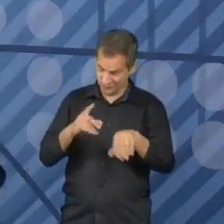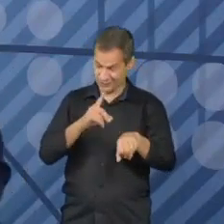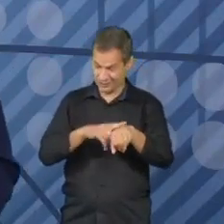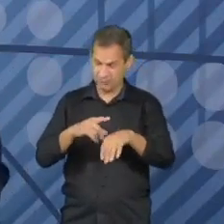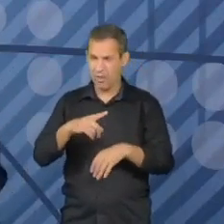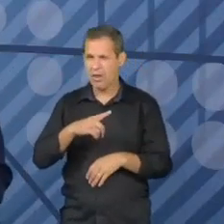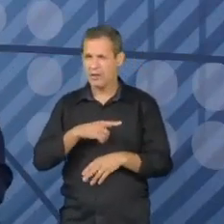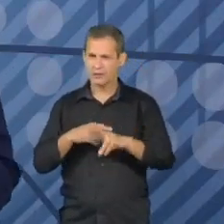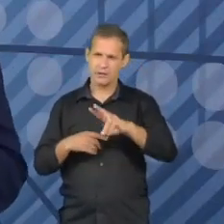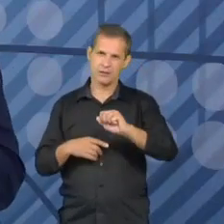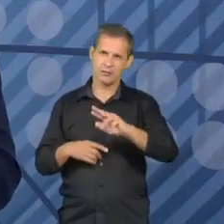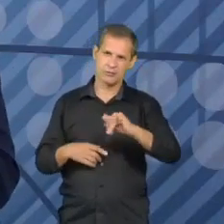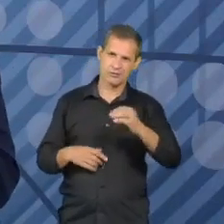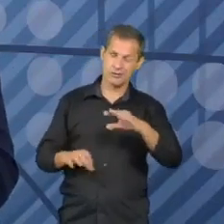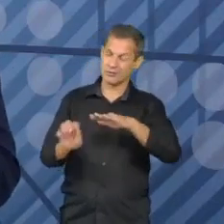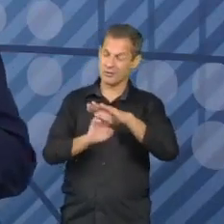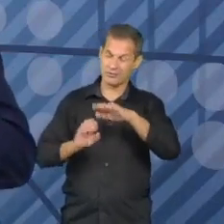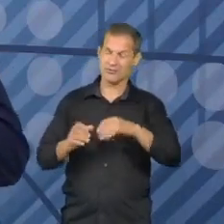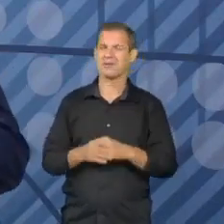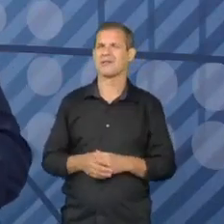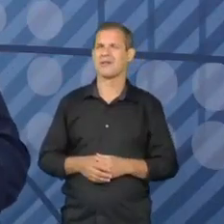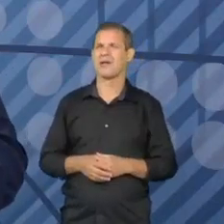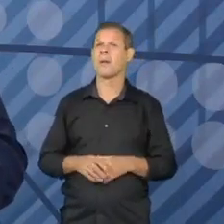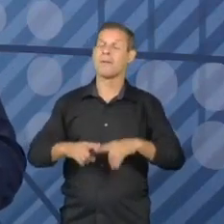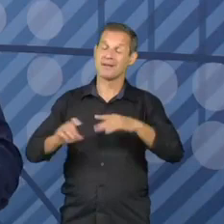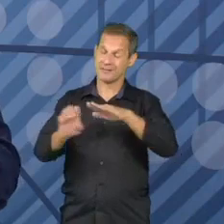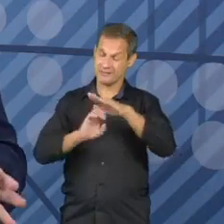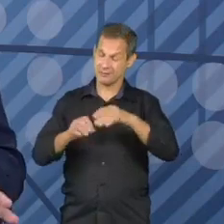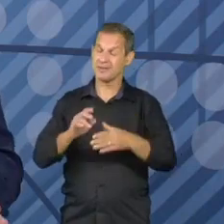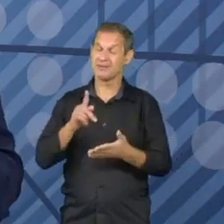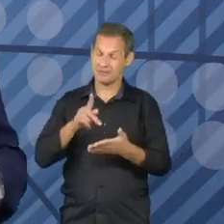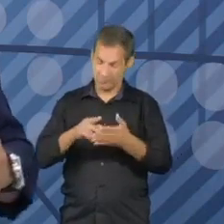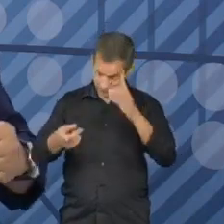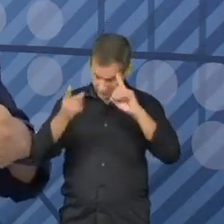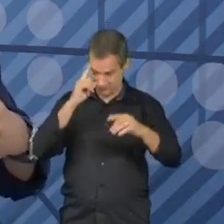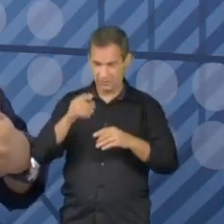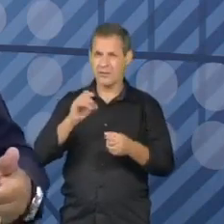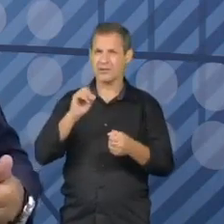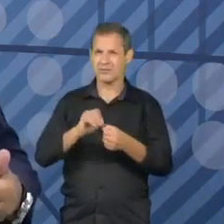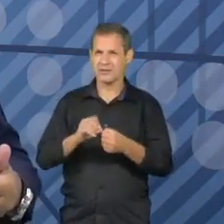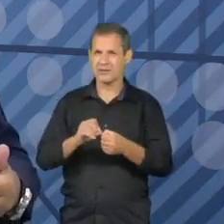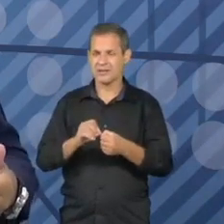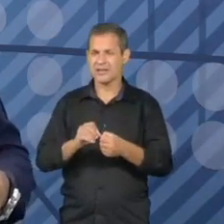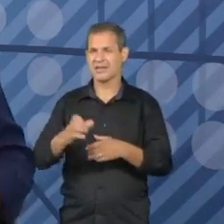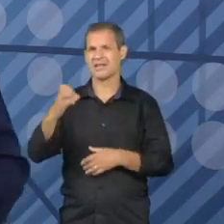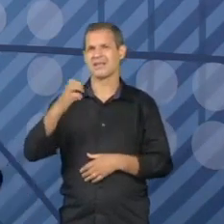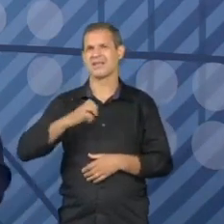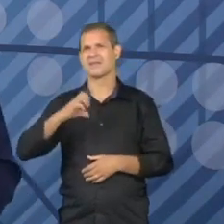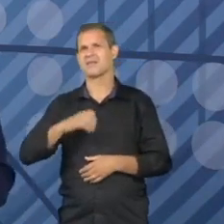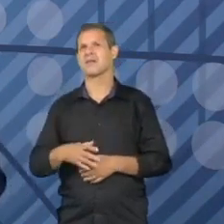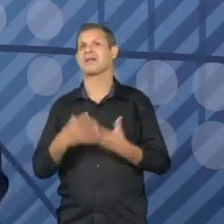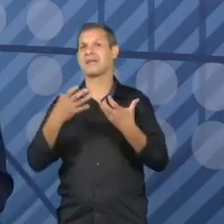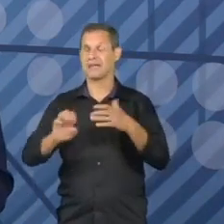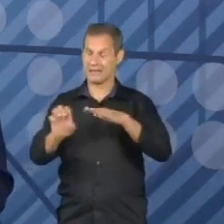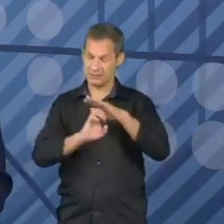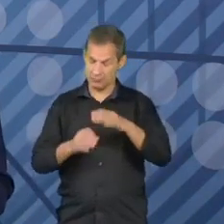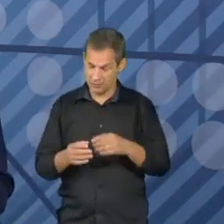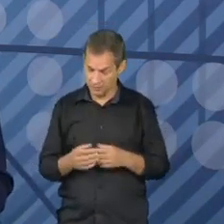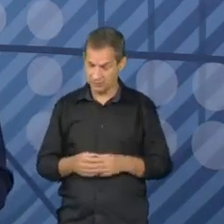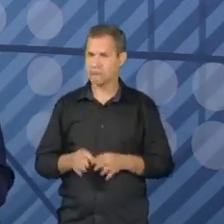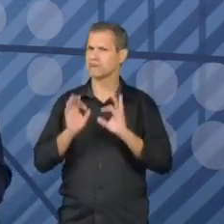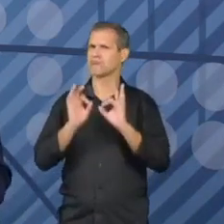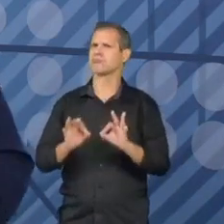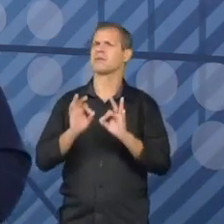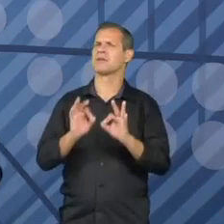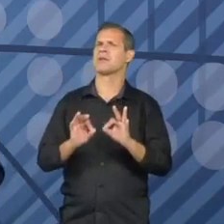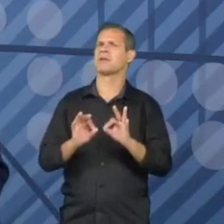tem uma variação ali. A empresa, se ela está realmente com essa ideia de fazer levantamento estatístico, ela quer